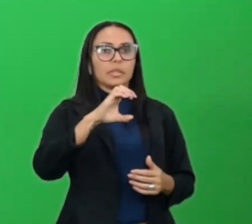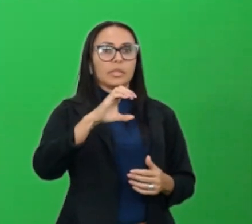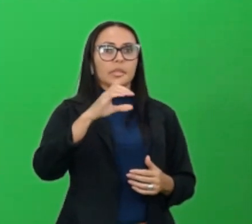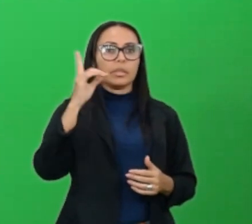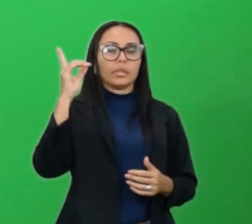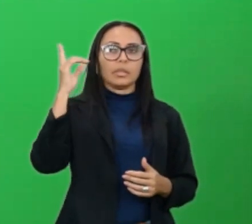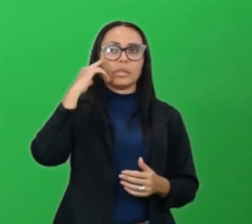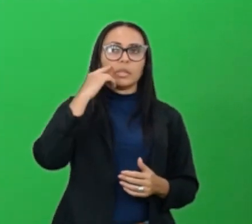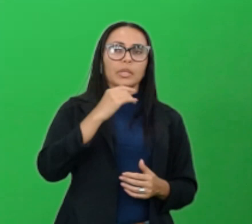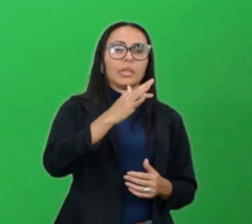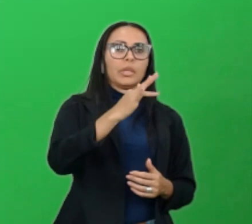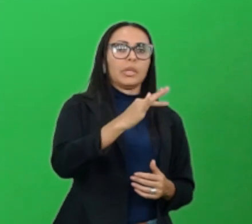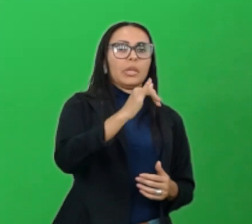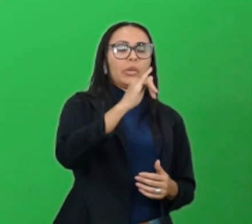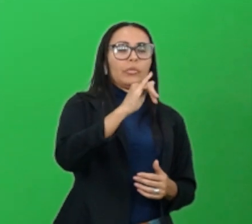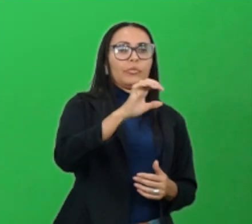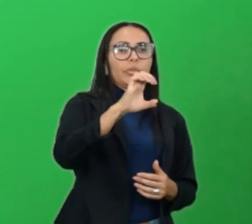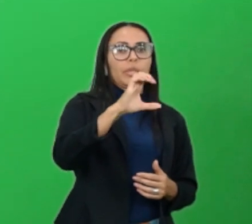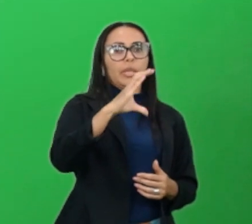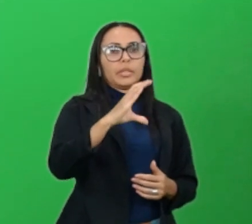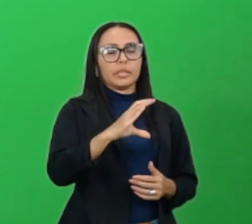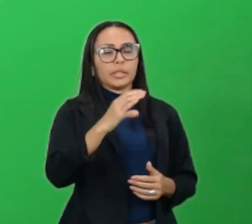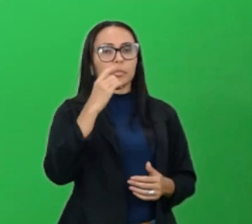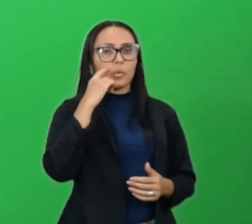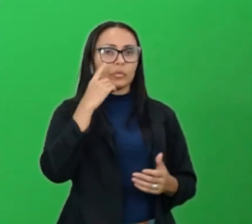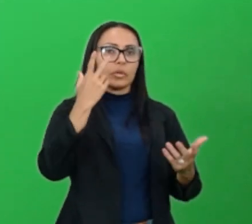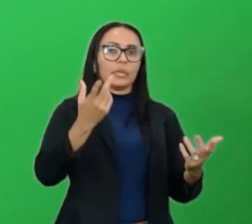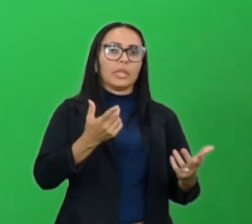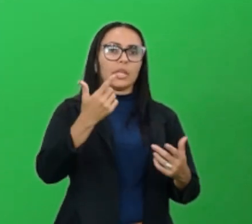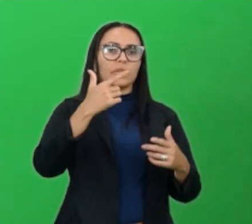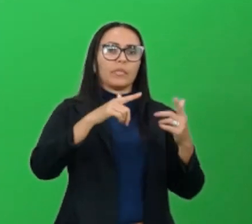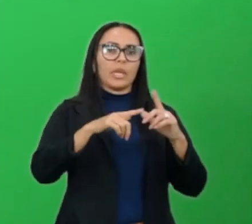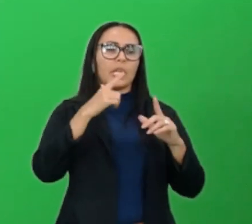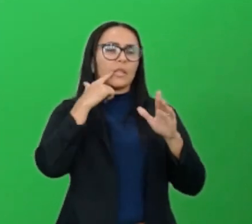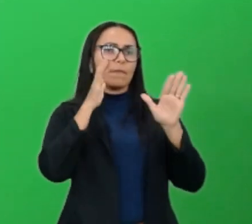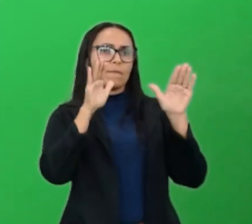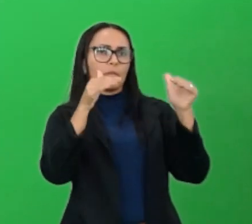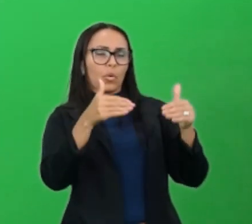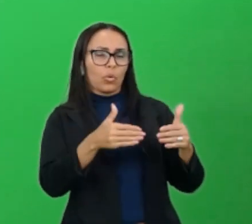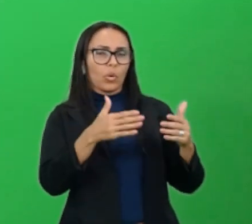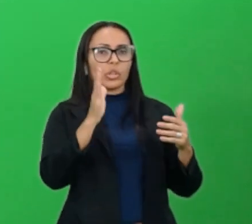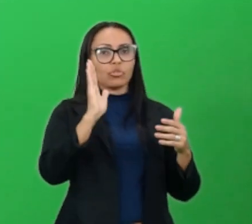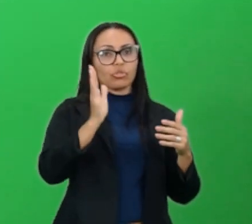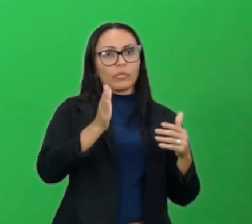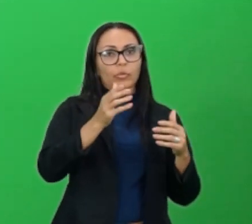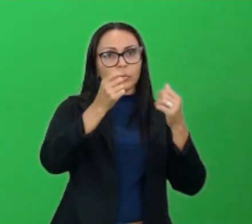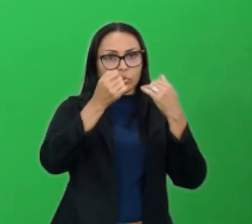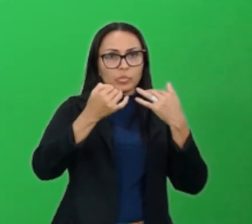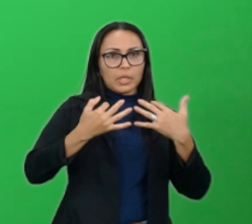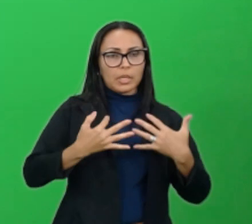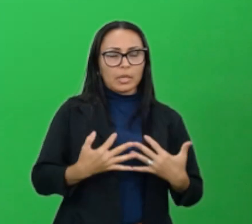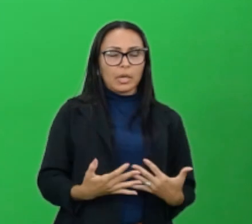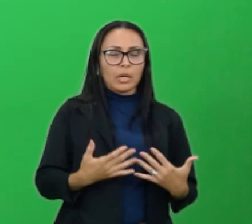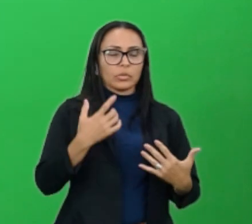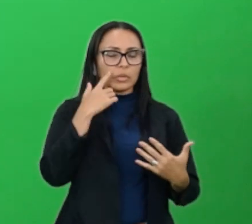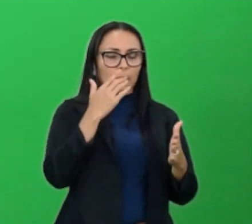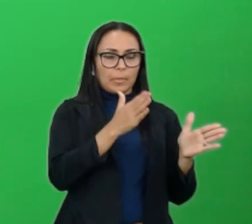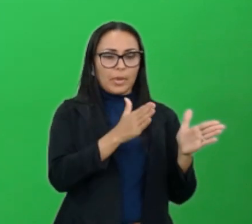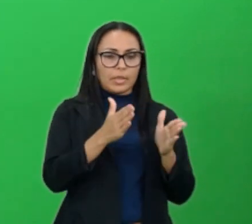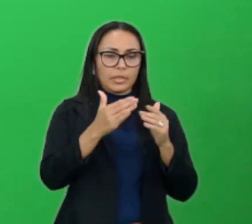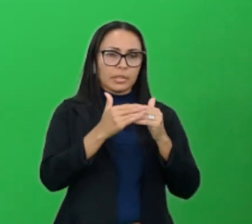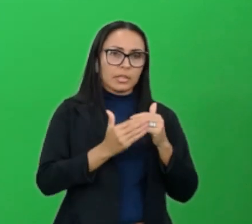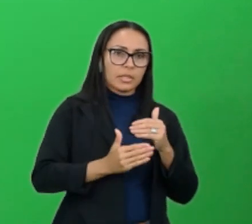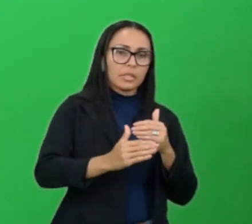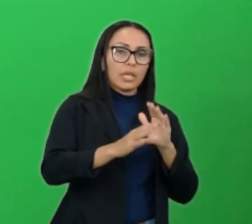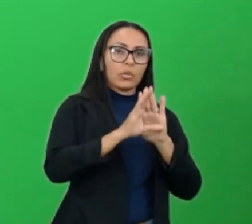ela pode ocorrer de diferentes formas, né? Isso já foi dito, inclusive, lá na parte inicial em que a gente trouxe conceitos básicos sobre